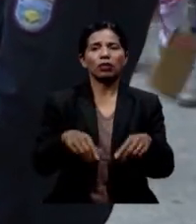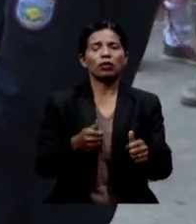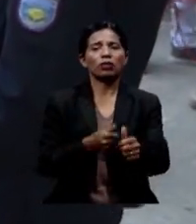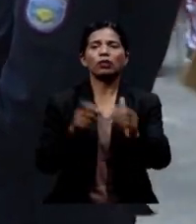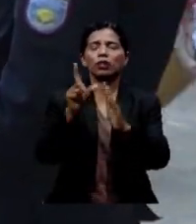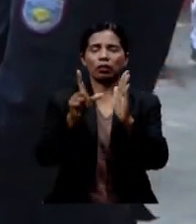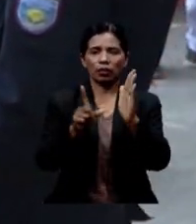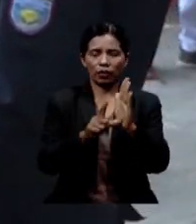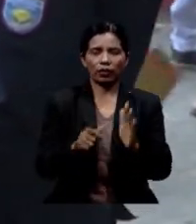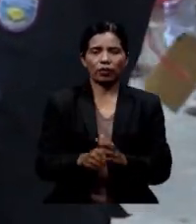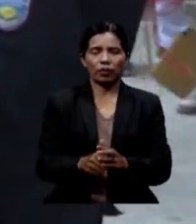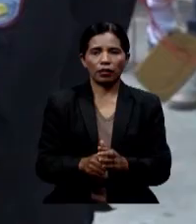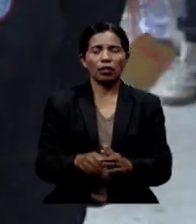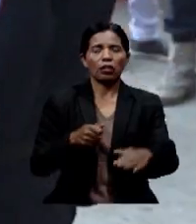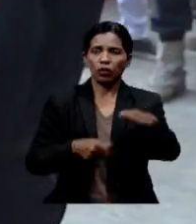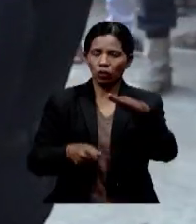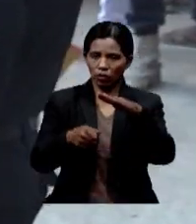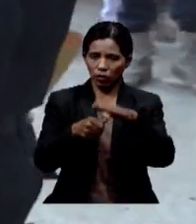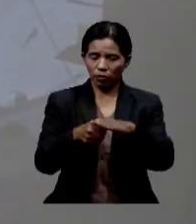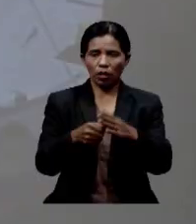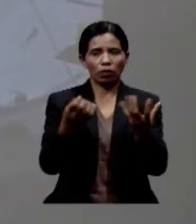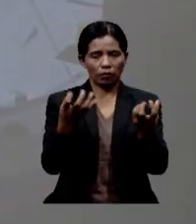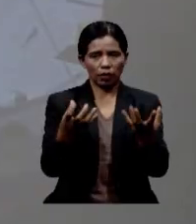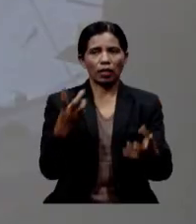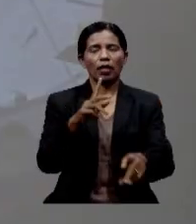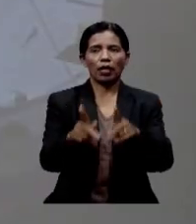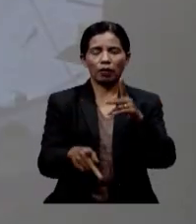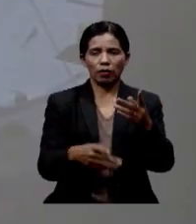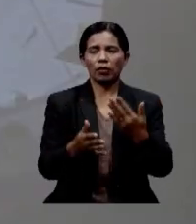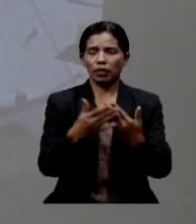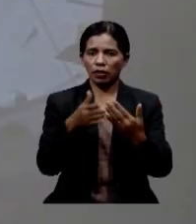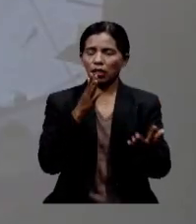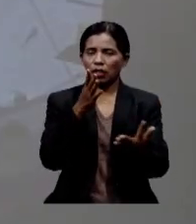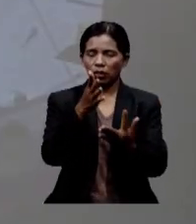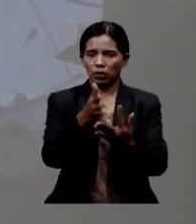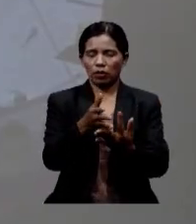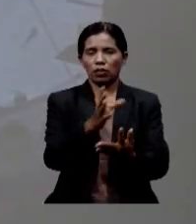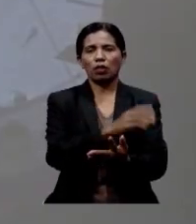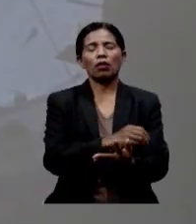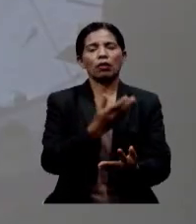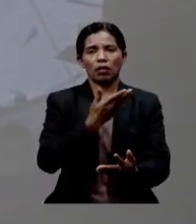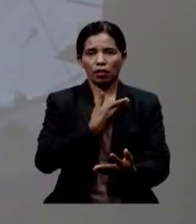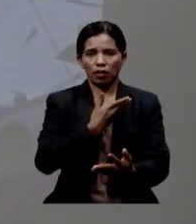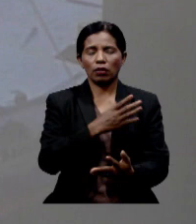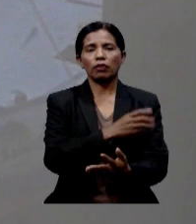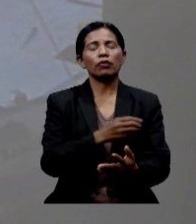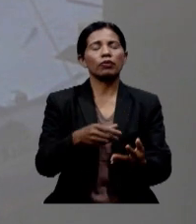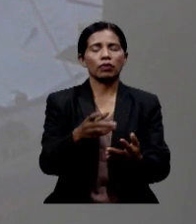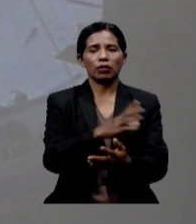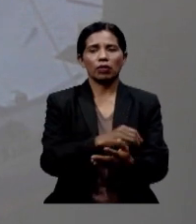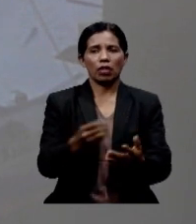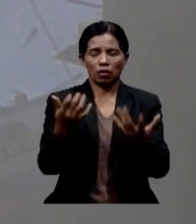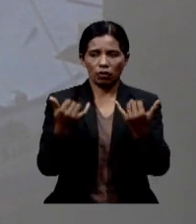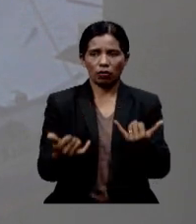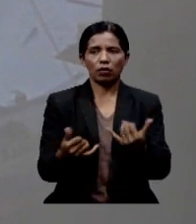né? Enquanto ainda é ilegal, nebe buras e é uma barra que fácil acesso, o folha nebe barato, ainda nem agora buras, não